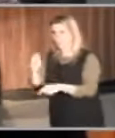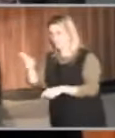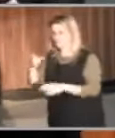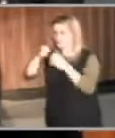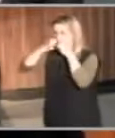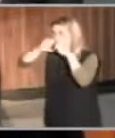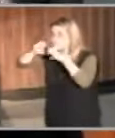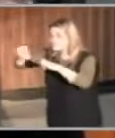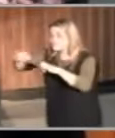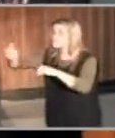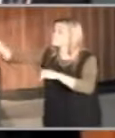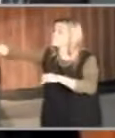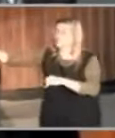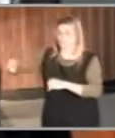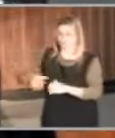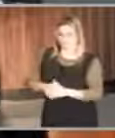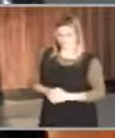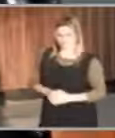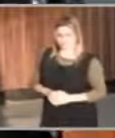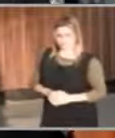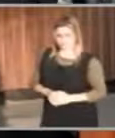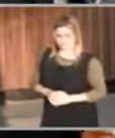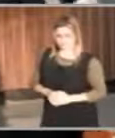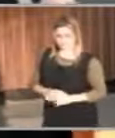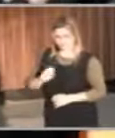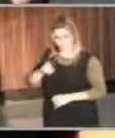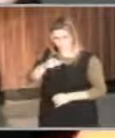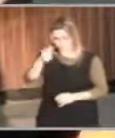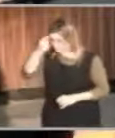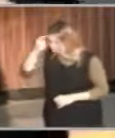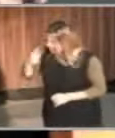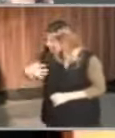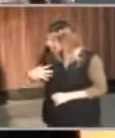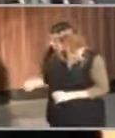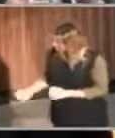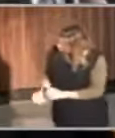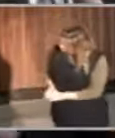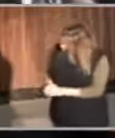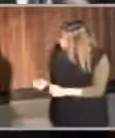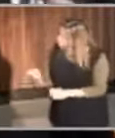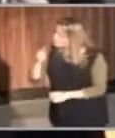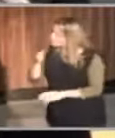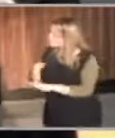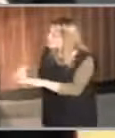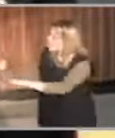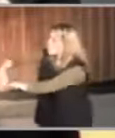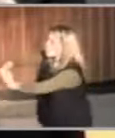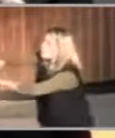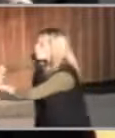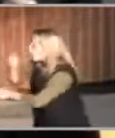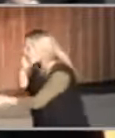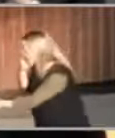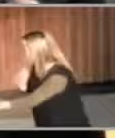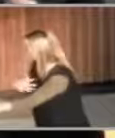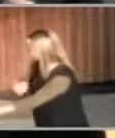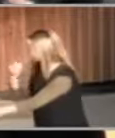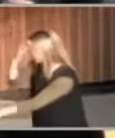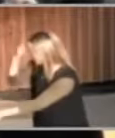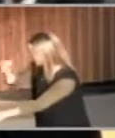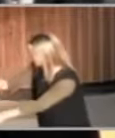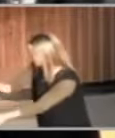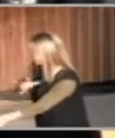ministerial A ou B e ele te ajudou a consertar uma casa a fazer uma coisa você vai ver você vai fazer isso com